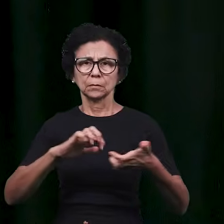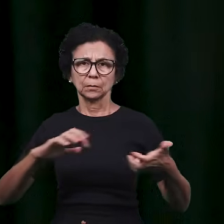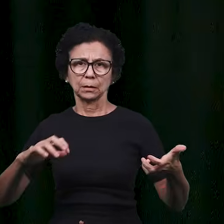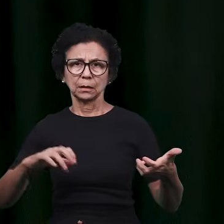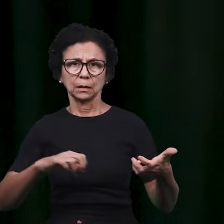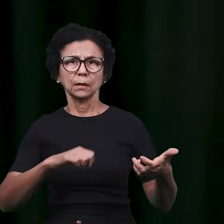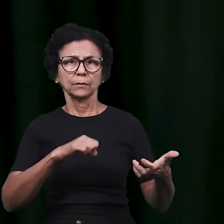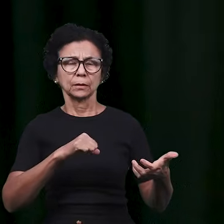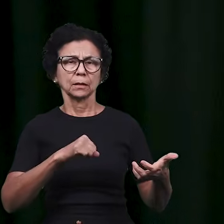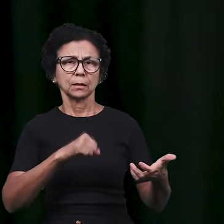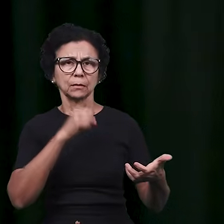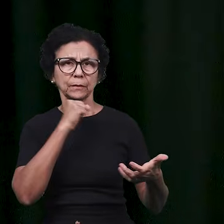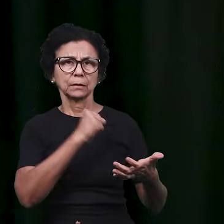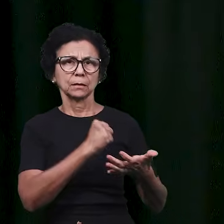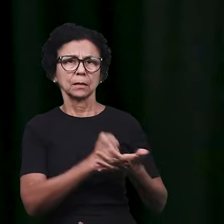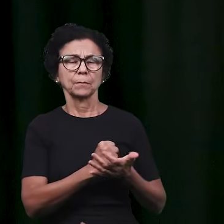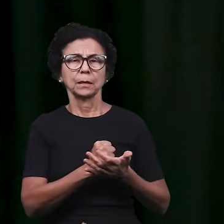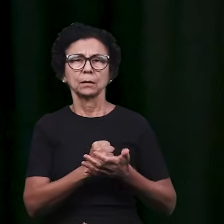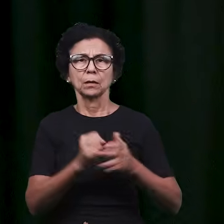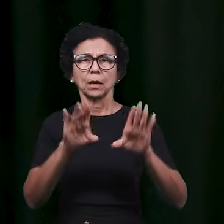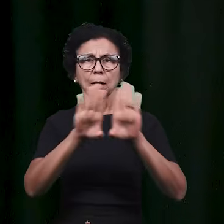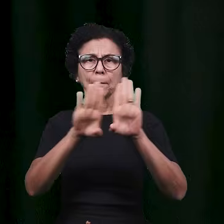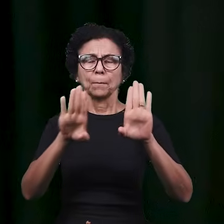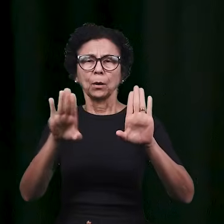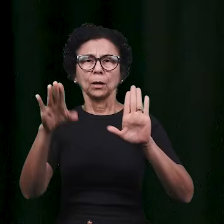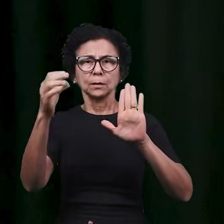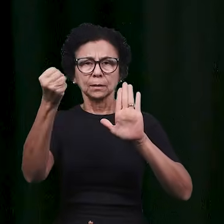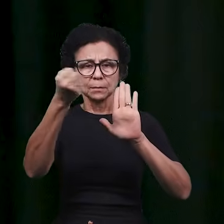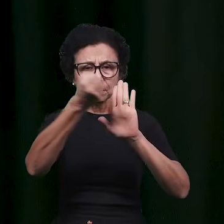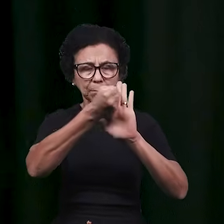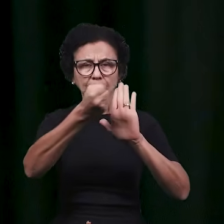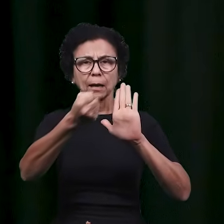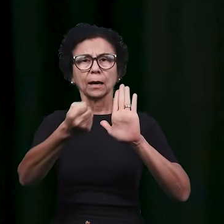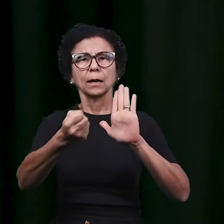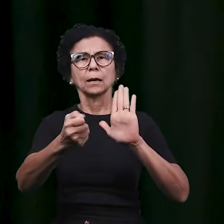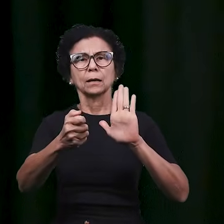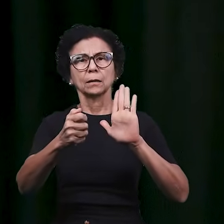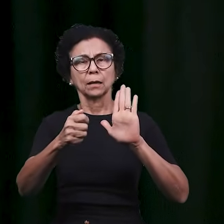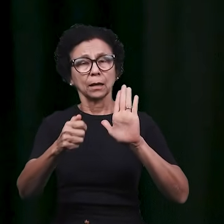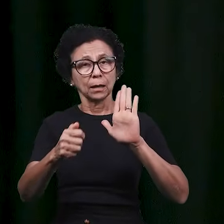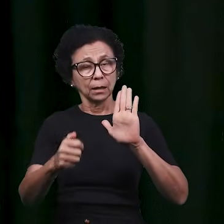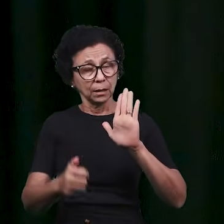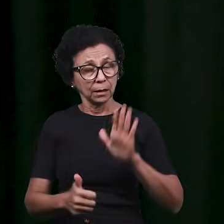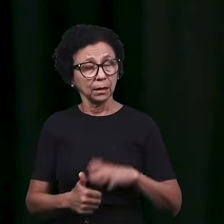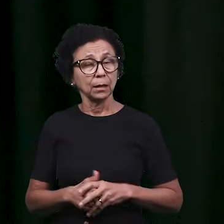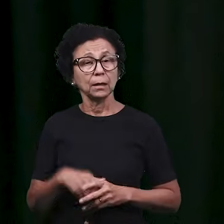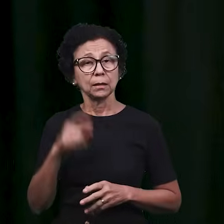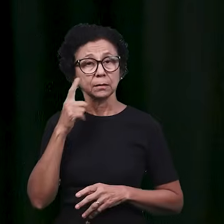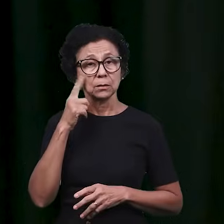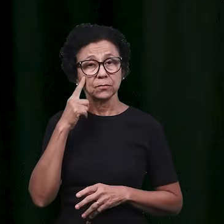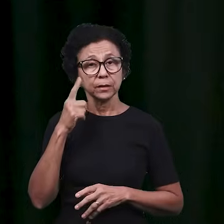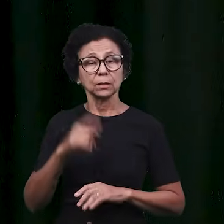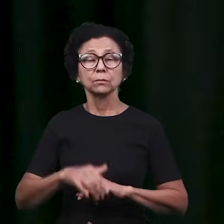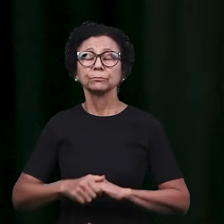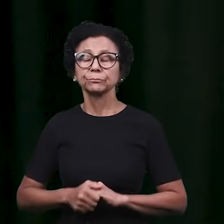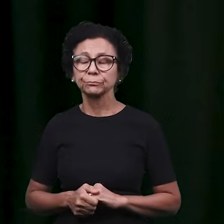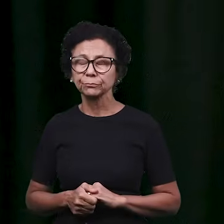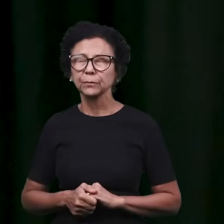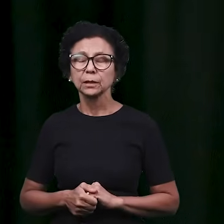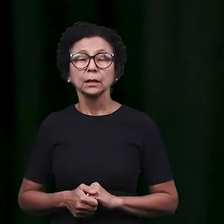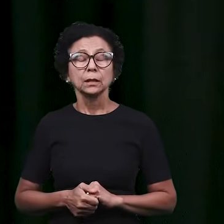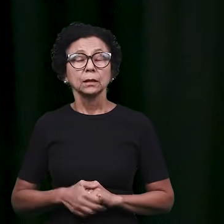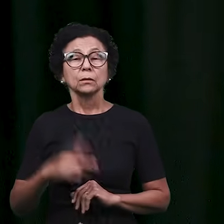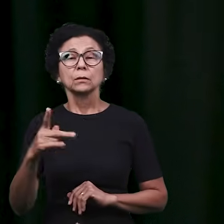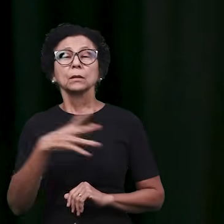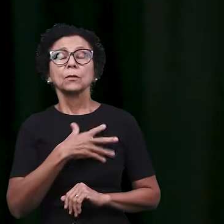menorá, colocado na porta da casa, e a palavra de Deus estava com eles o dia inteiro. Você vai ensinar o seu